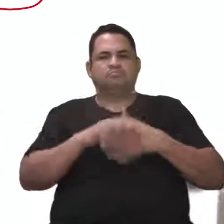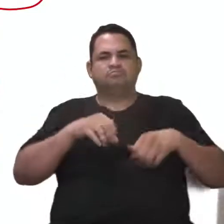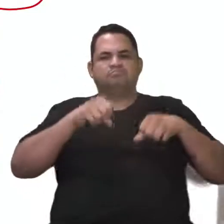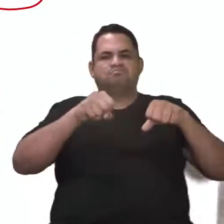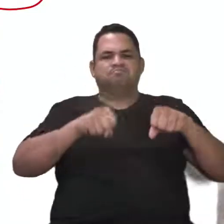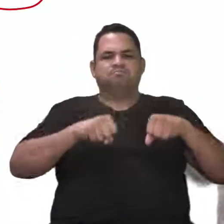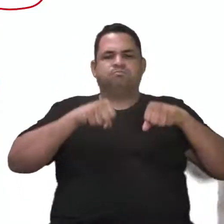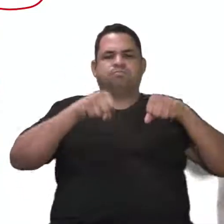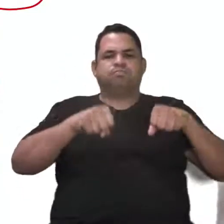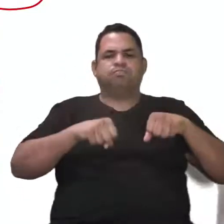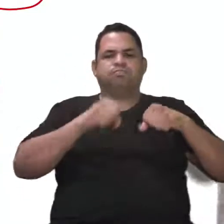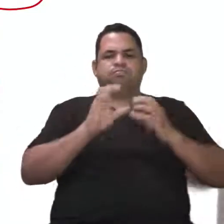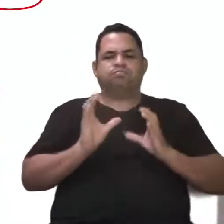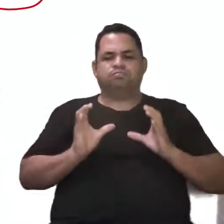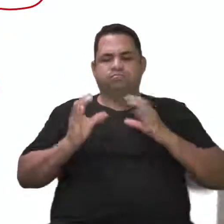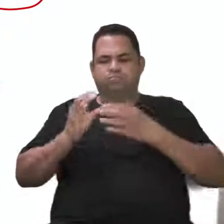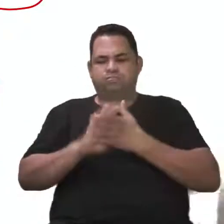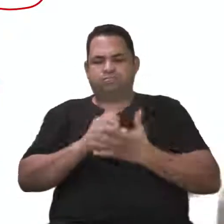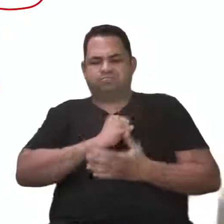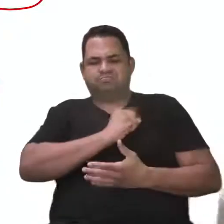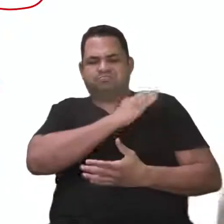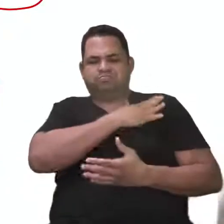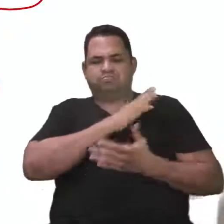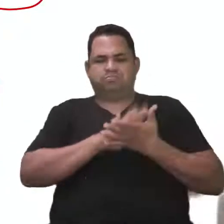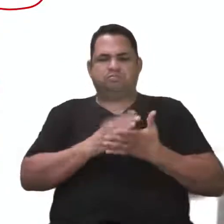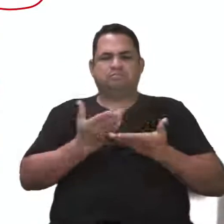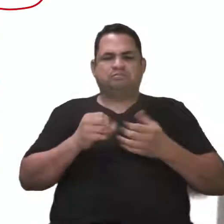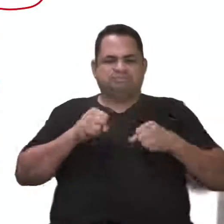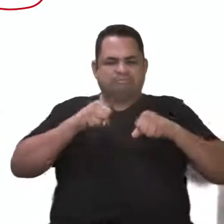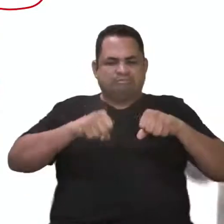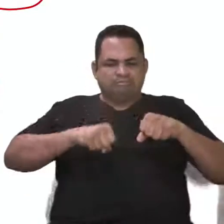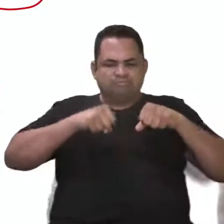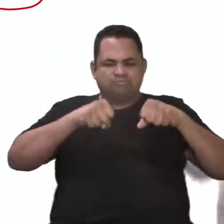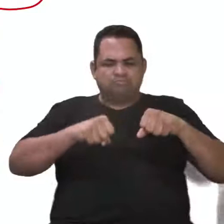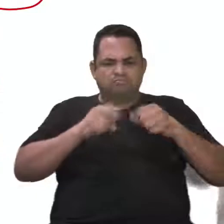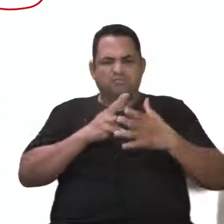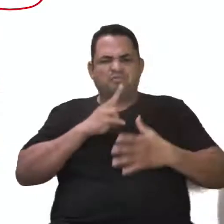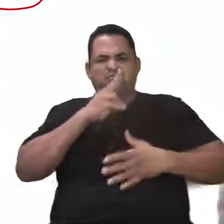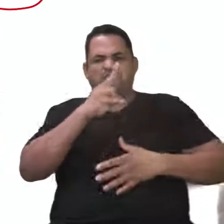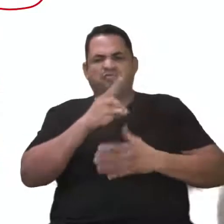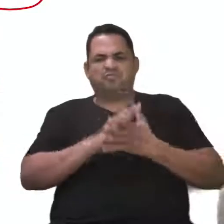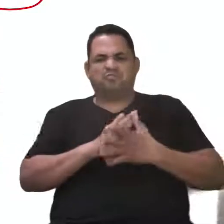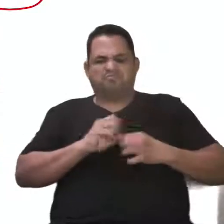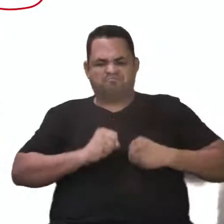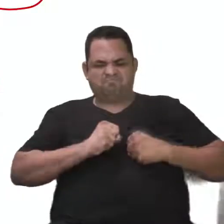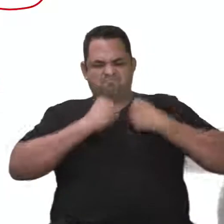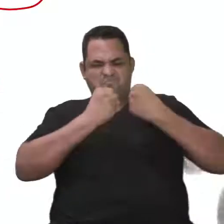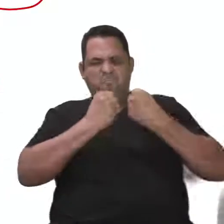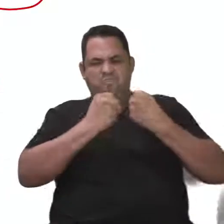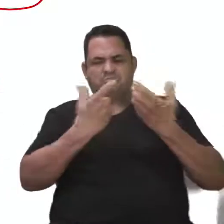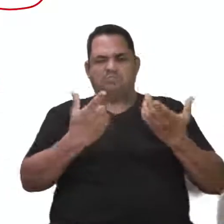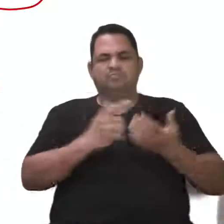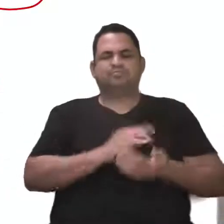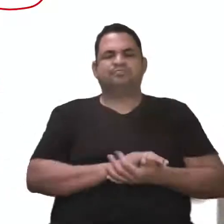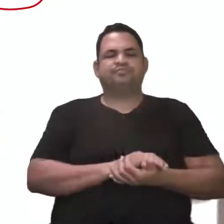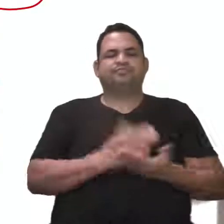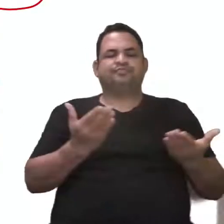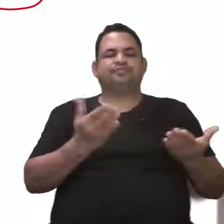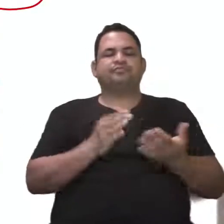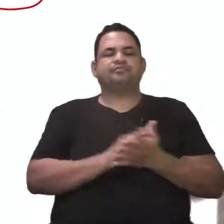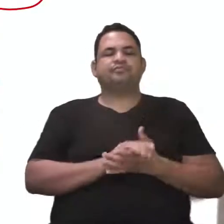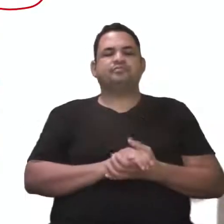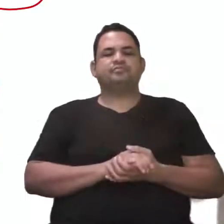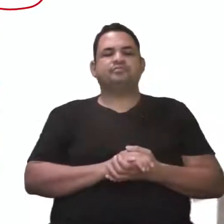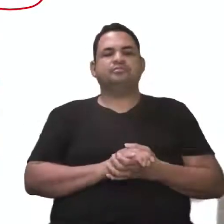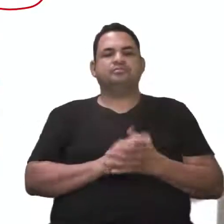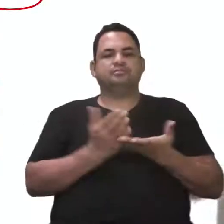estão vendo aquele exército numeroso, eles estão nem aí. Eles vão para cima, são fortes, são corajosos, tá bom? E, além do